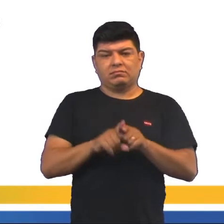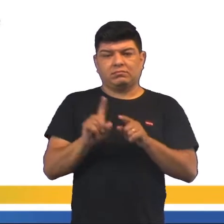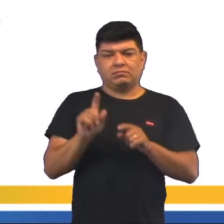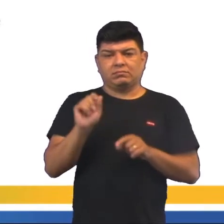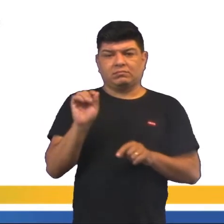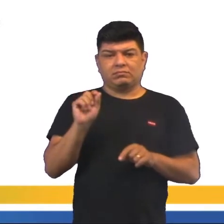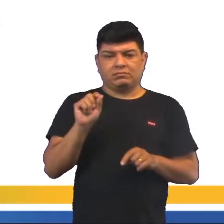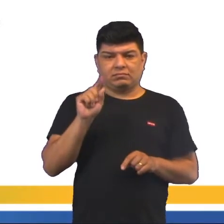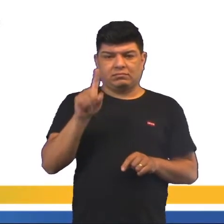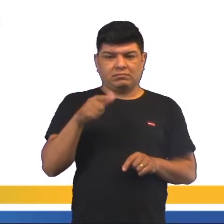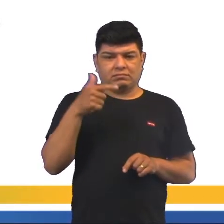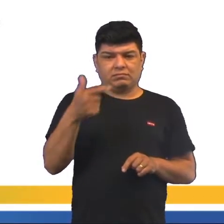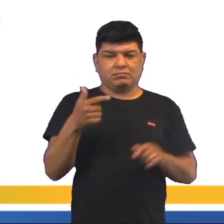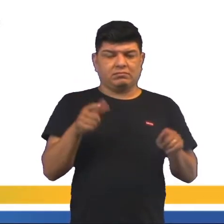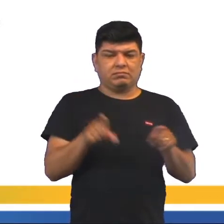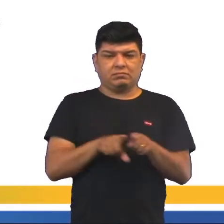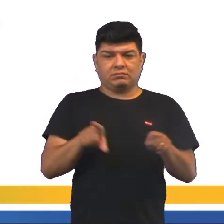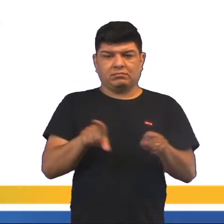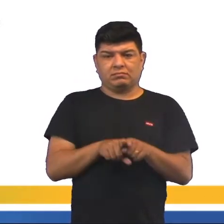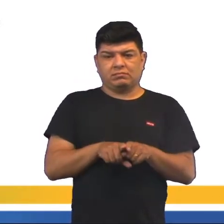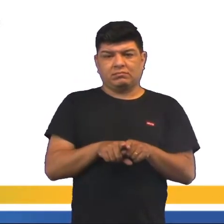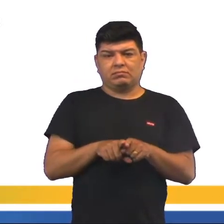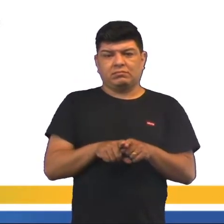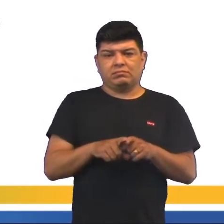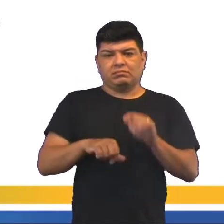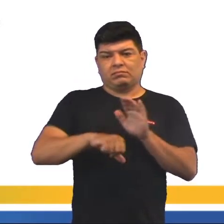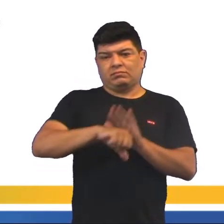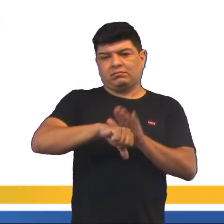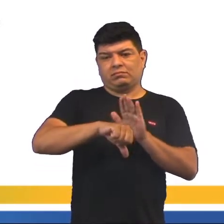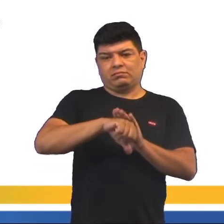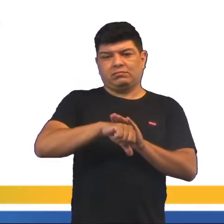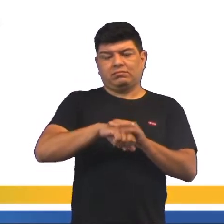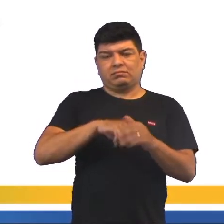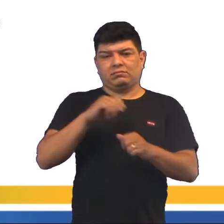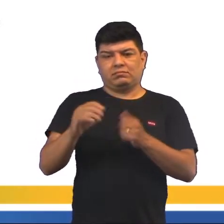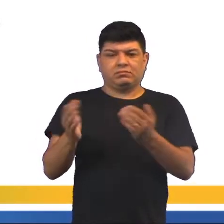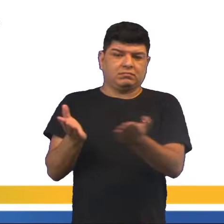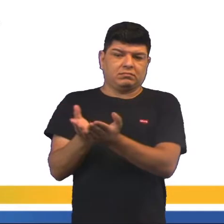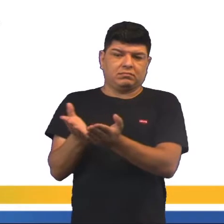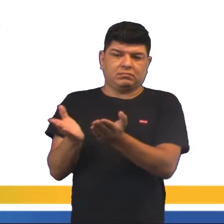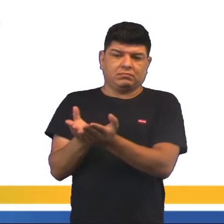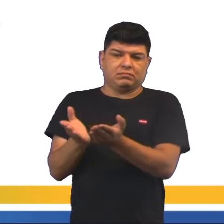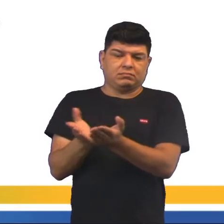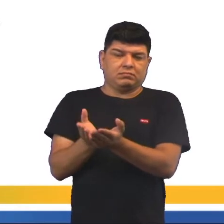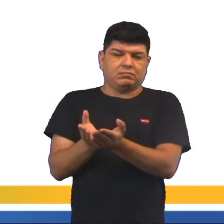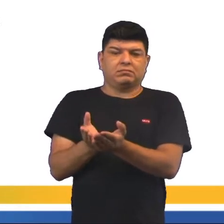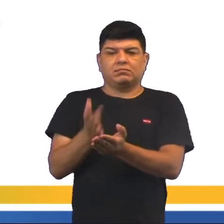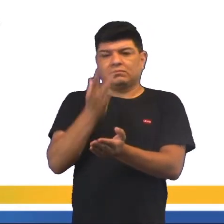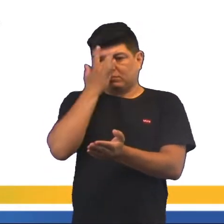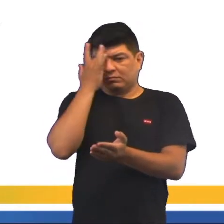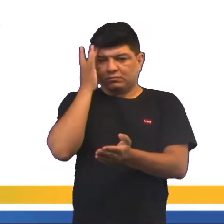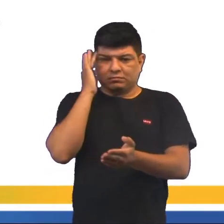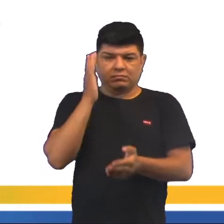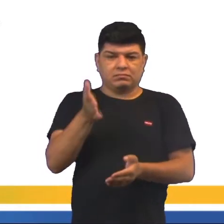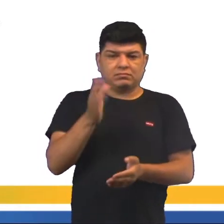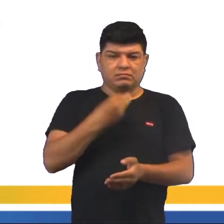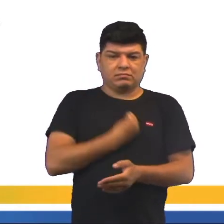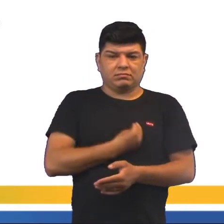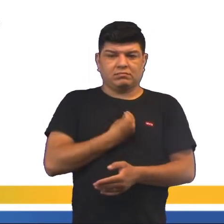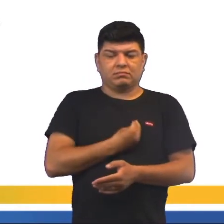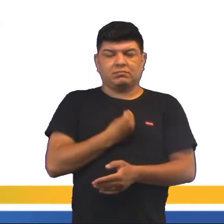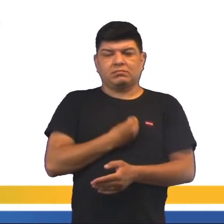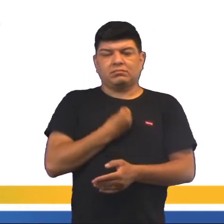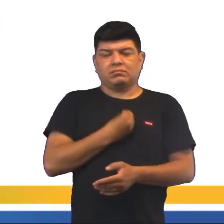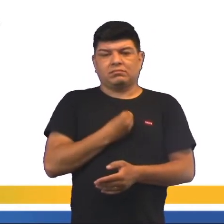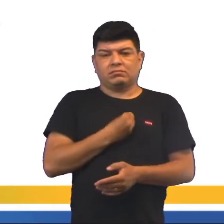ganhou proporção grandiosa em meio à crise do Império foi a ascensão do cristianismo. Os cristãos, que já habitavam os